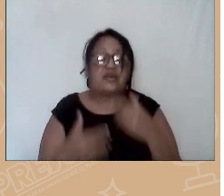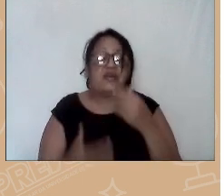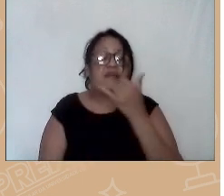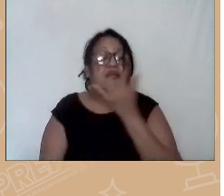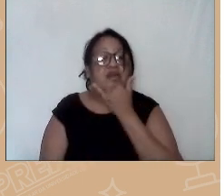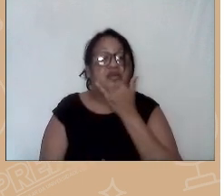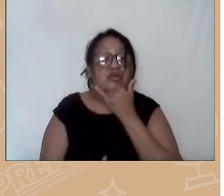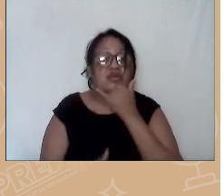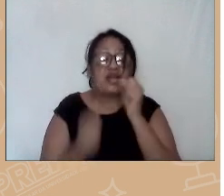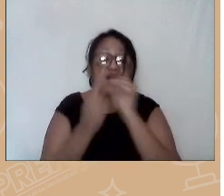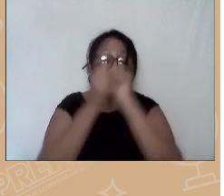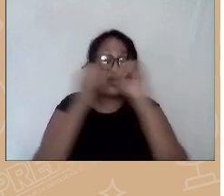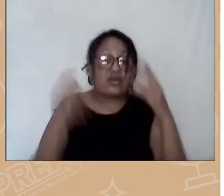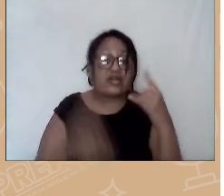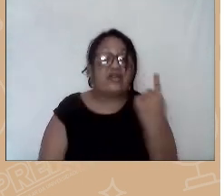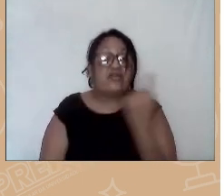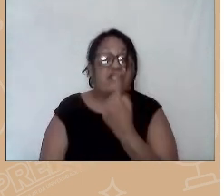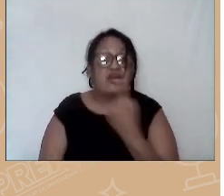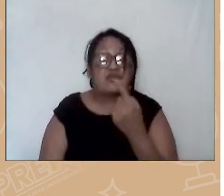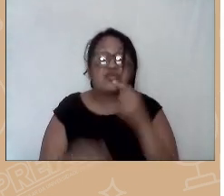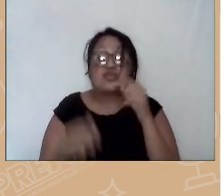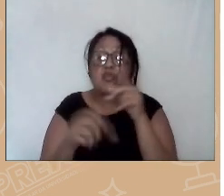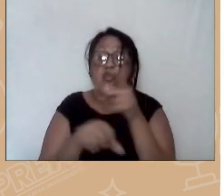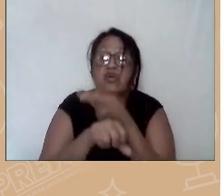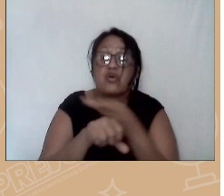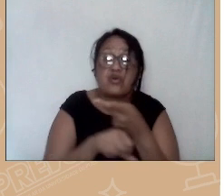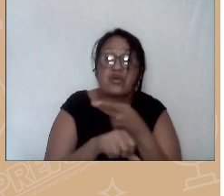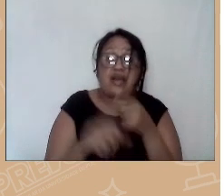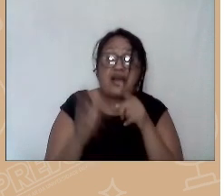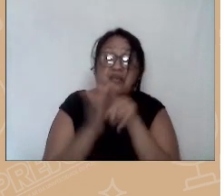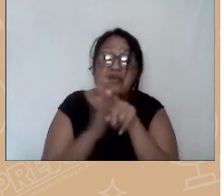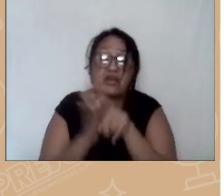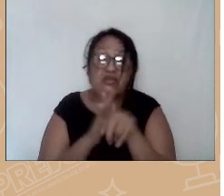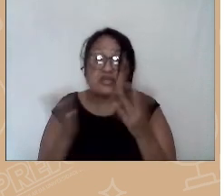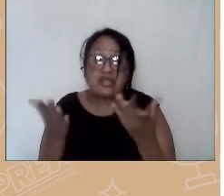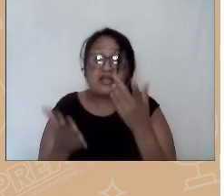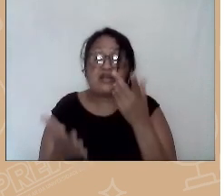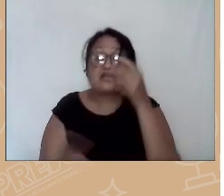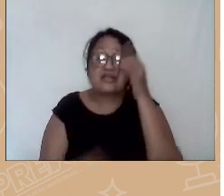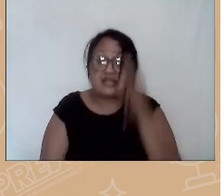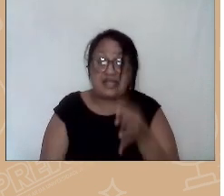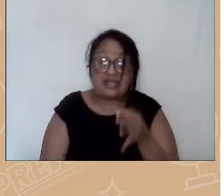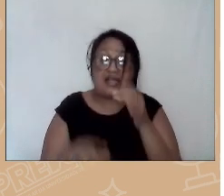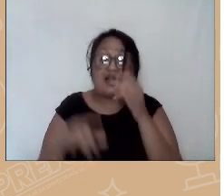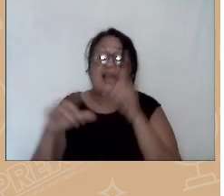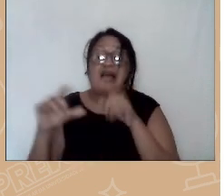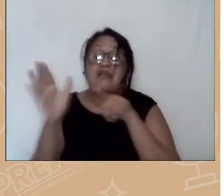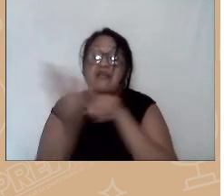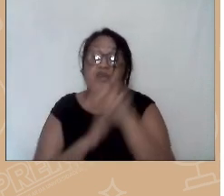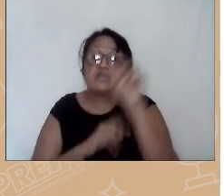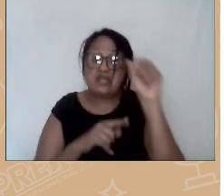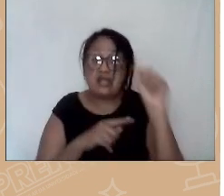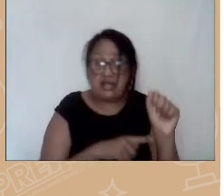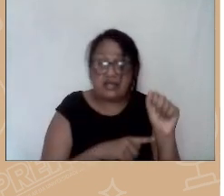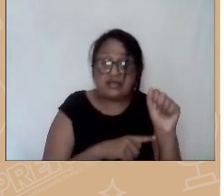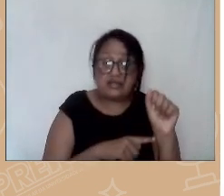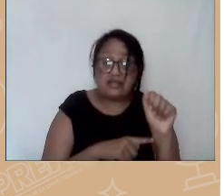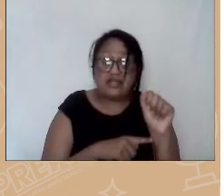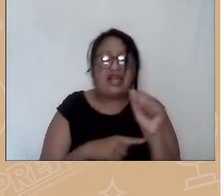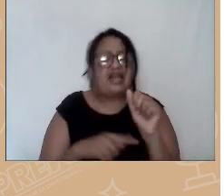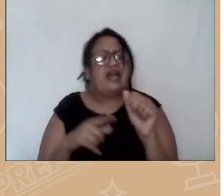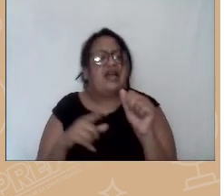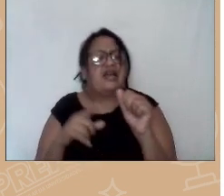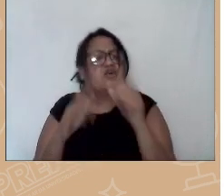procurar a questão correta a alternativa a diz o seguinte esse texto representa